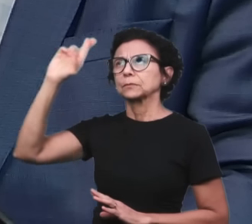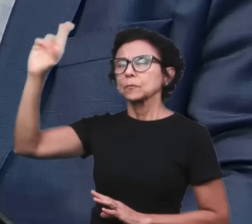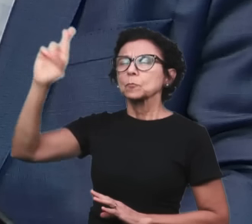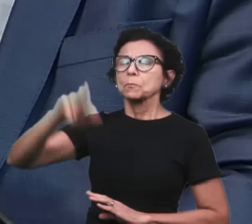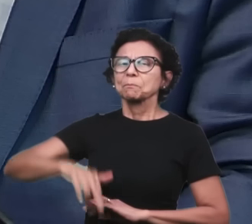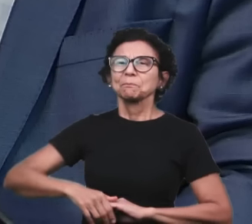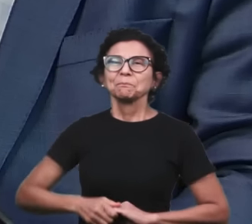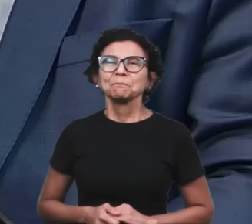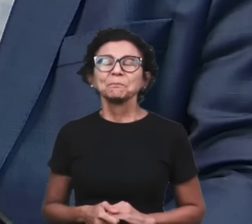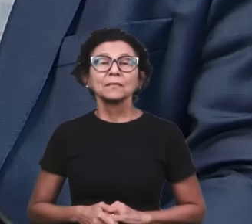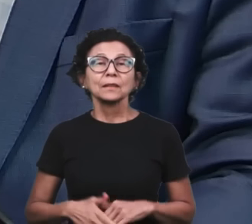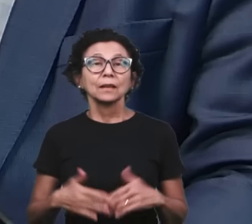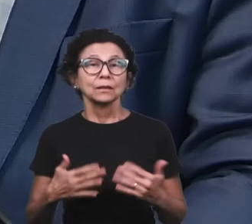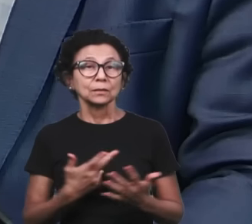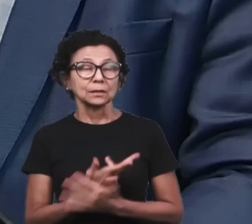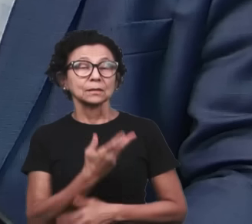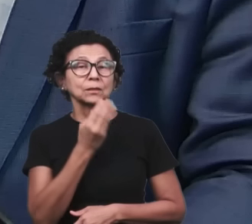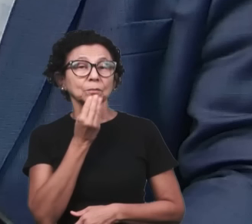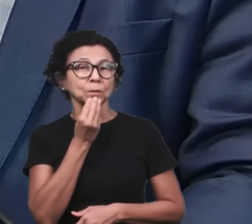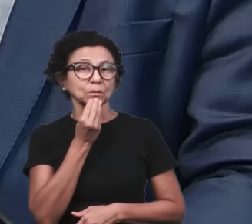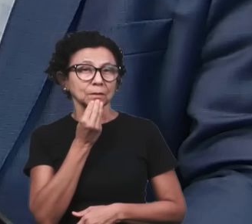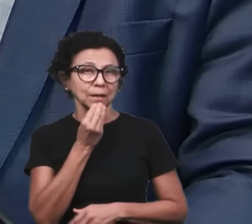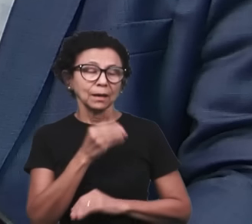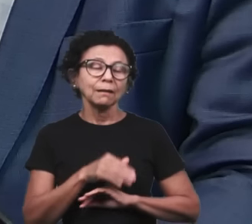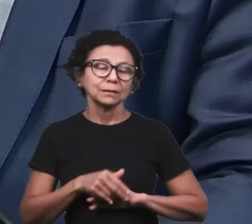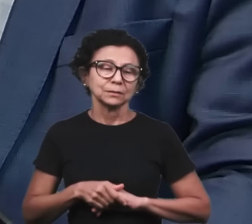Ele teve uma oportunidade que, na época,